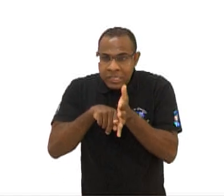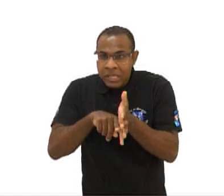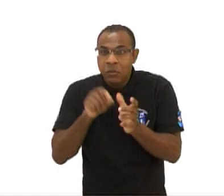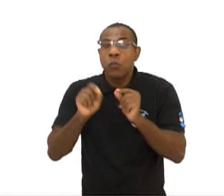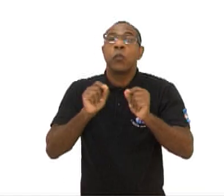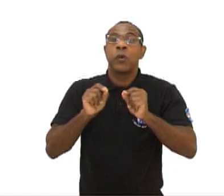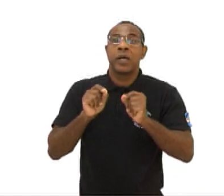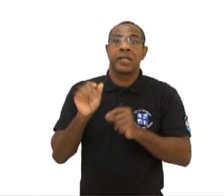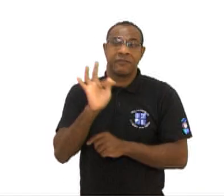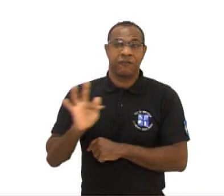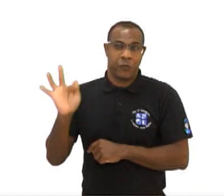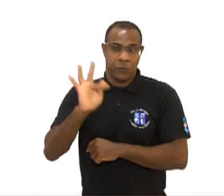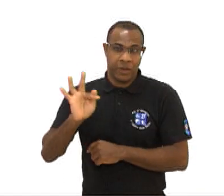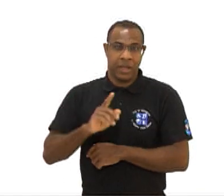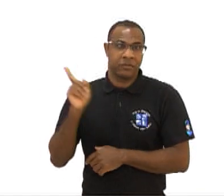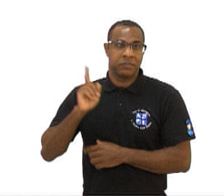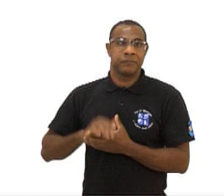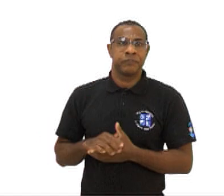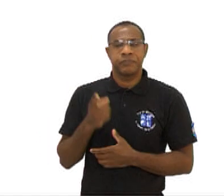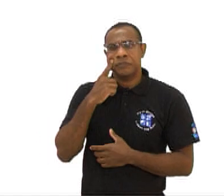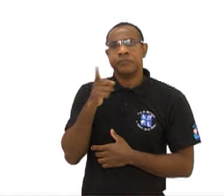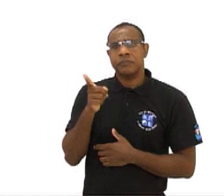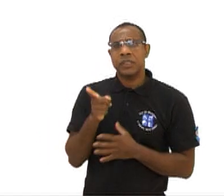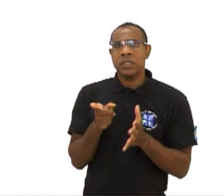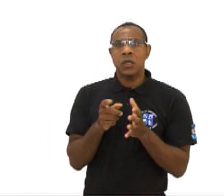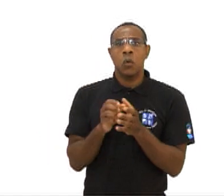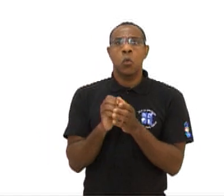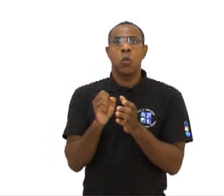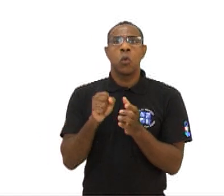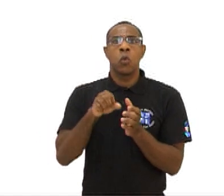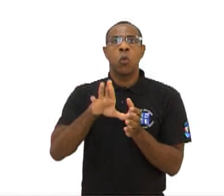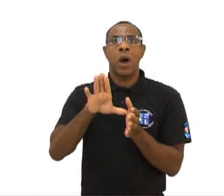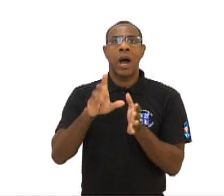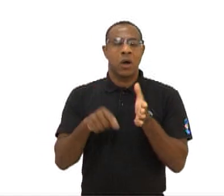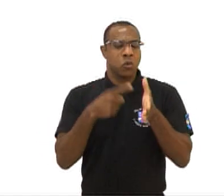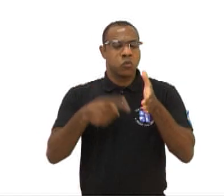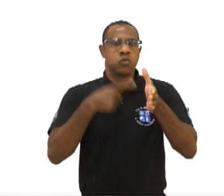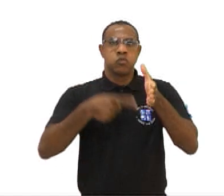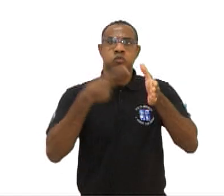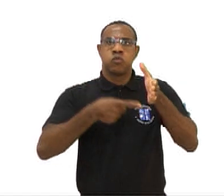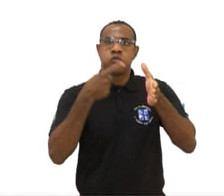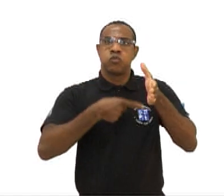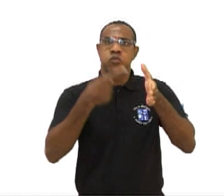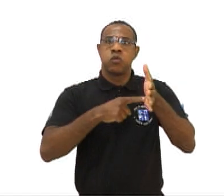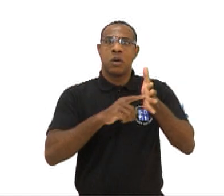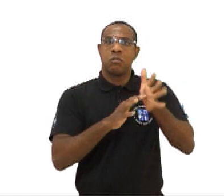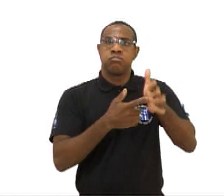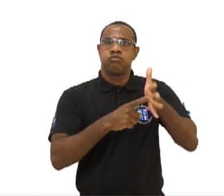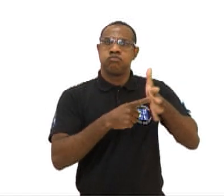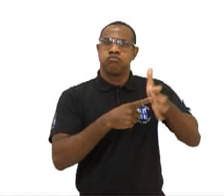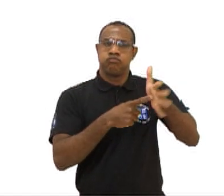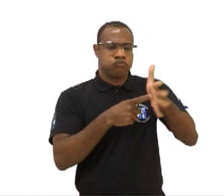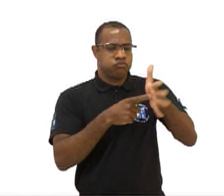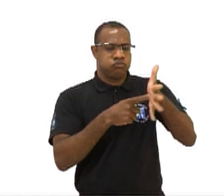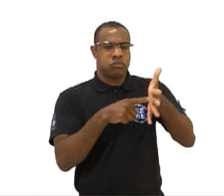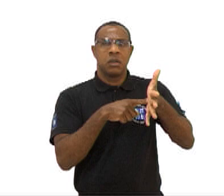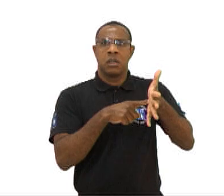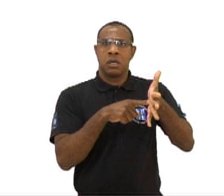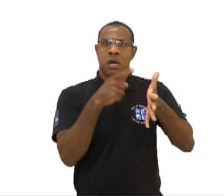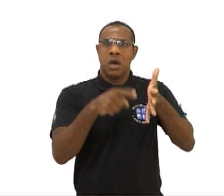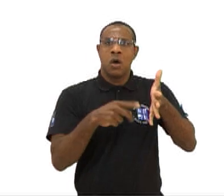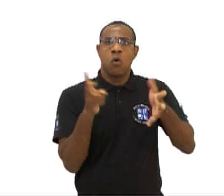ar aqui, ele não está parado. Né? Então, na hora que o ventilador faz esse movimento, né, o ar ele não fica